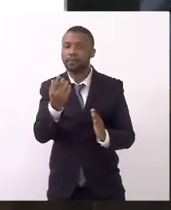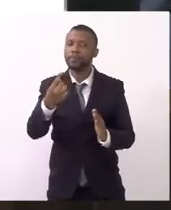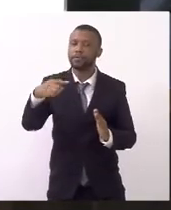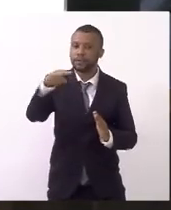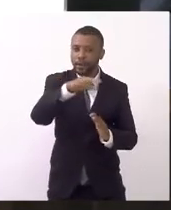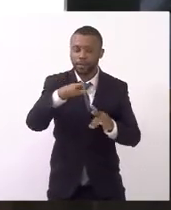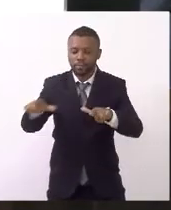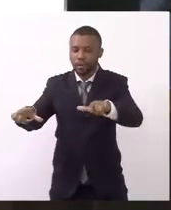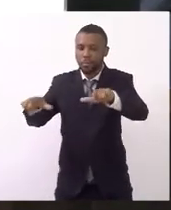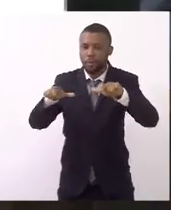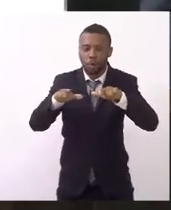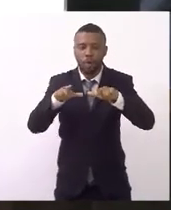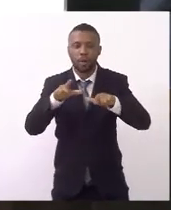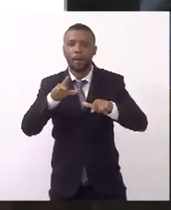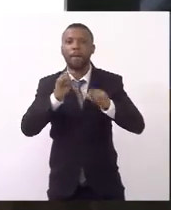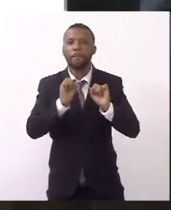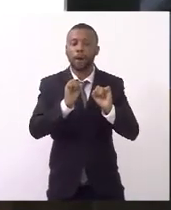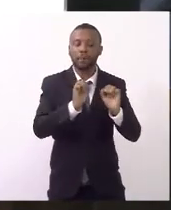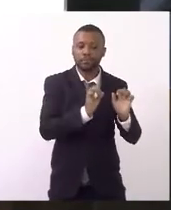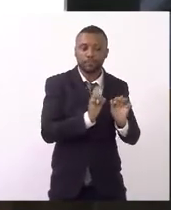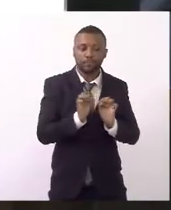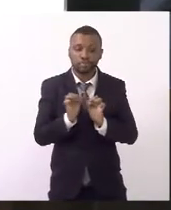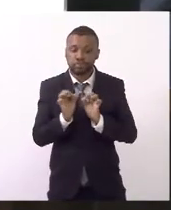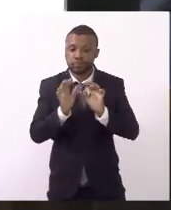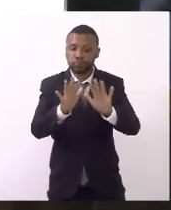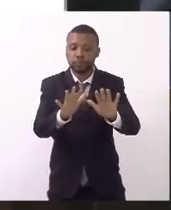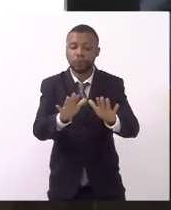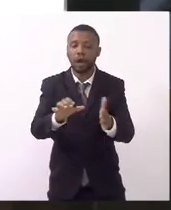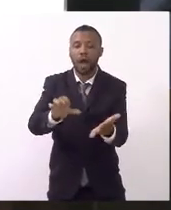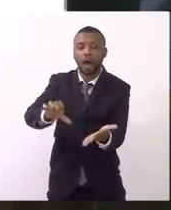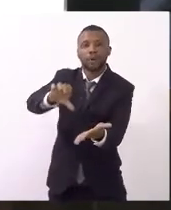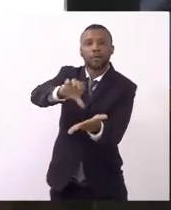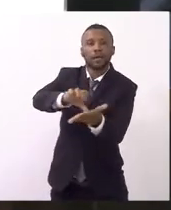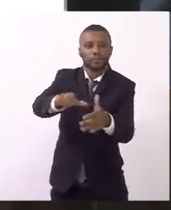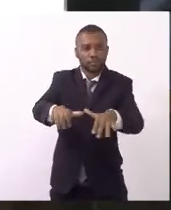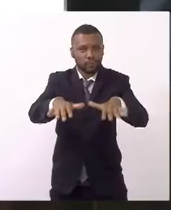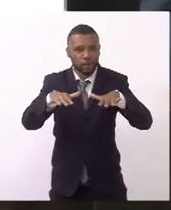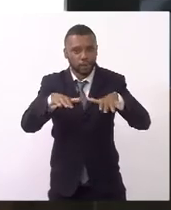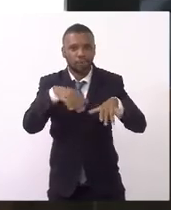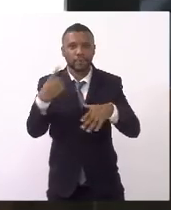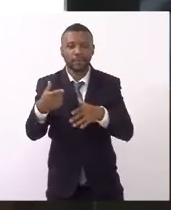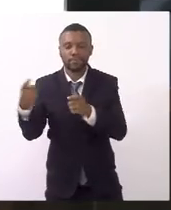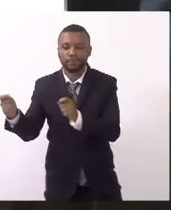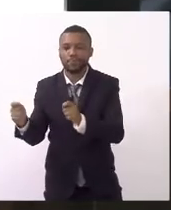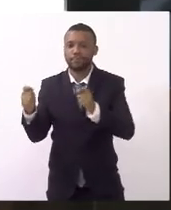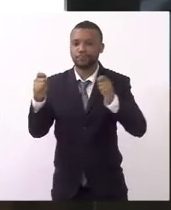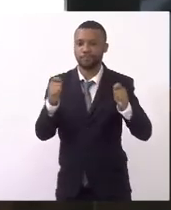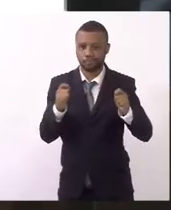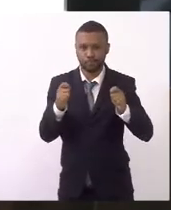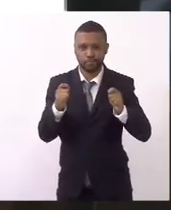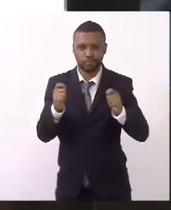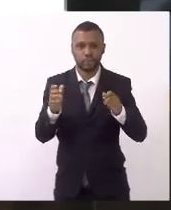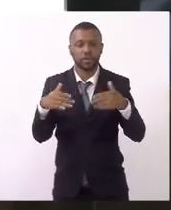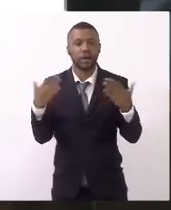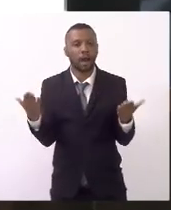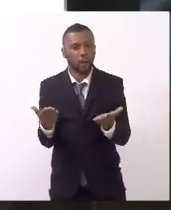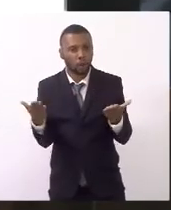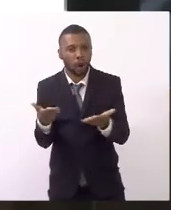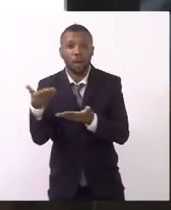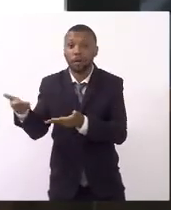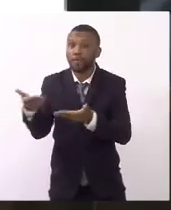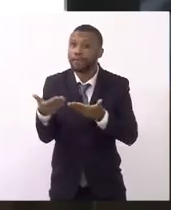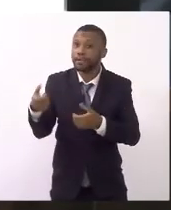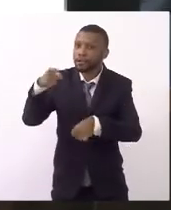dirigir-se ao centro do plenário para receberem as placas então convido agora